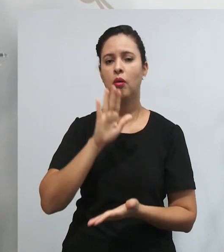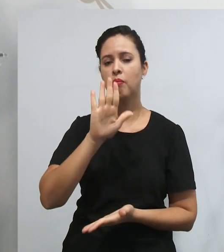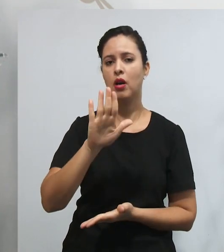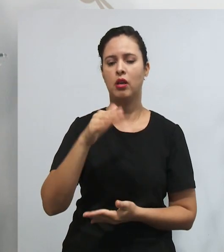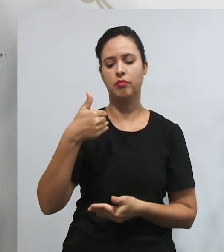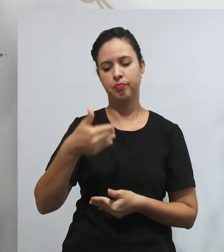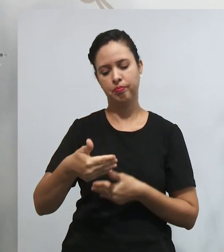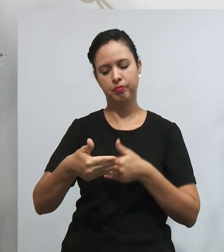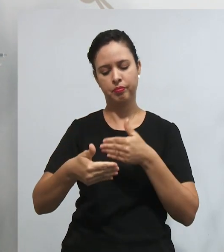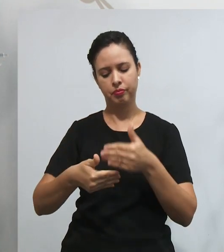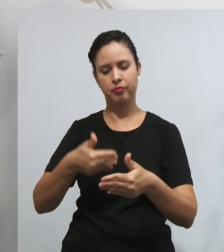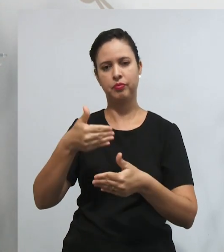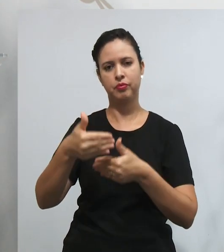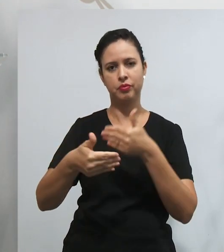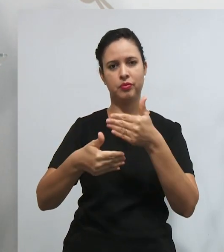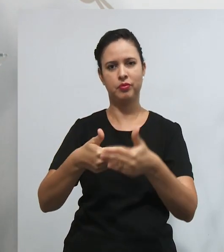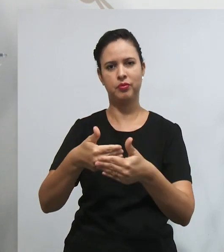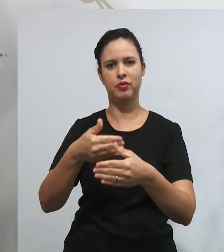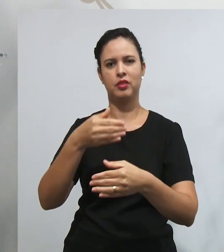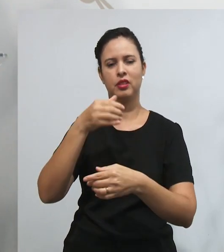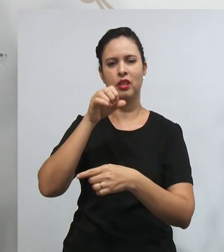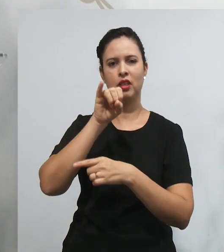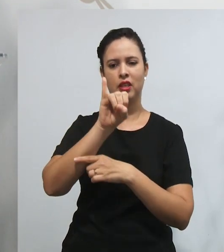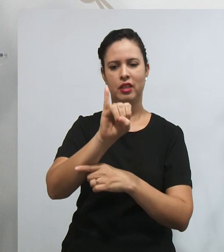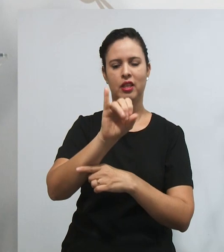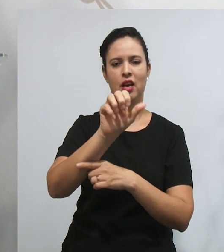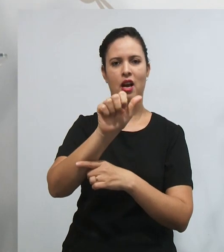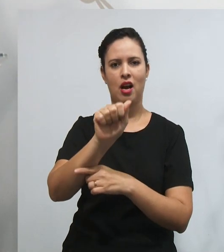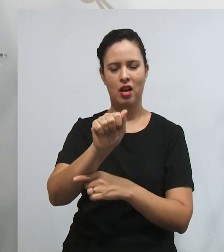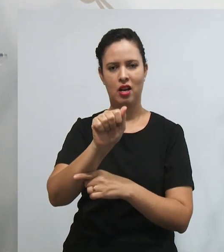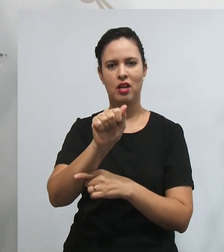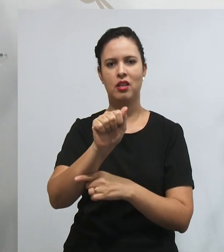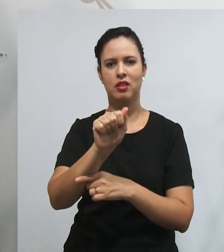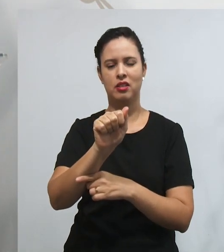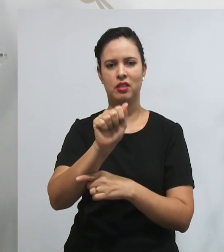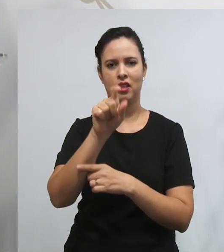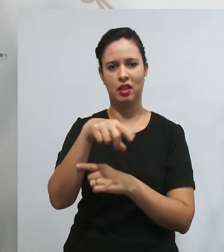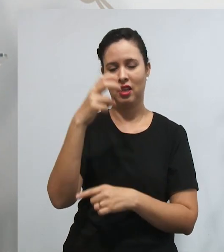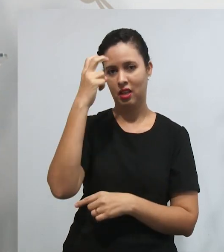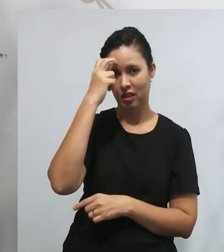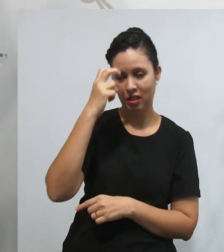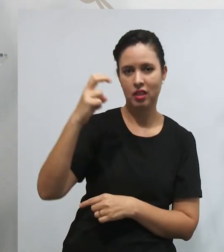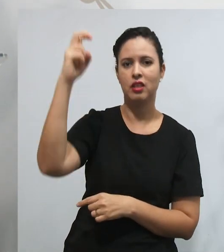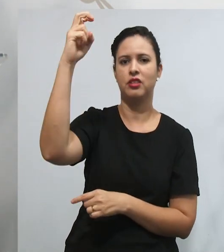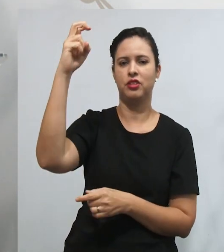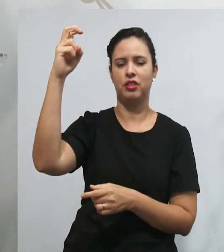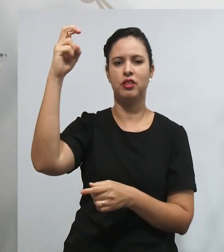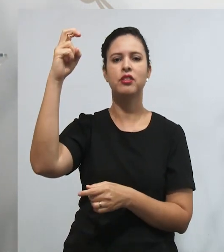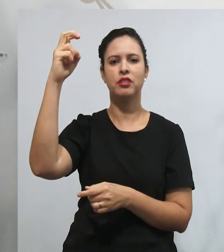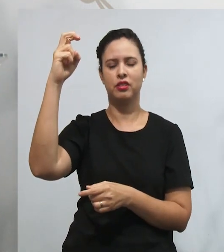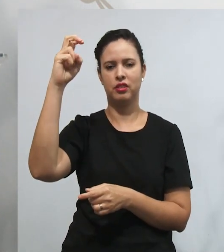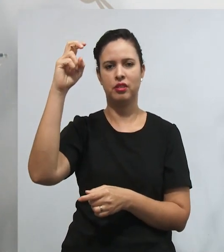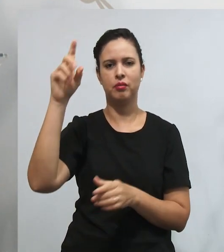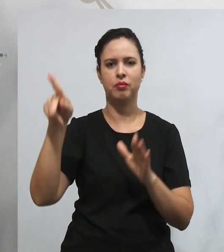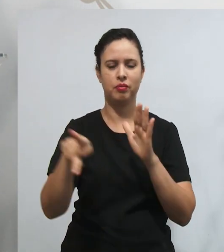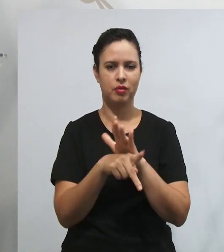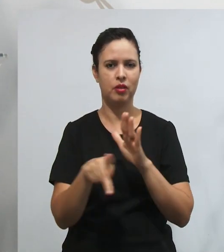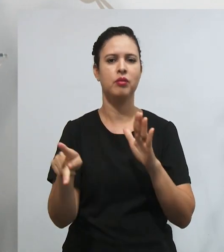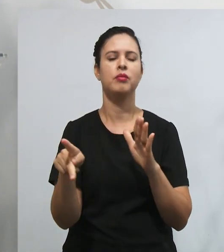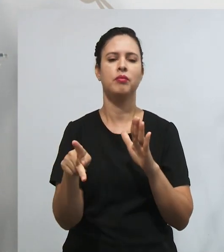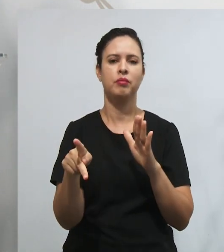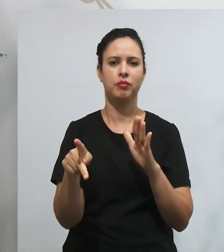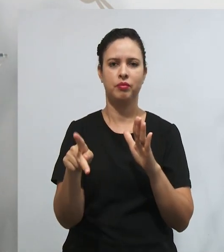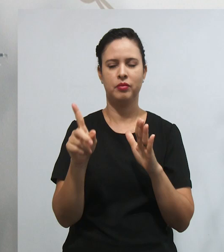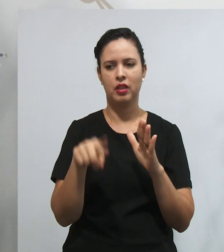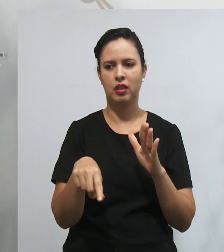recentemente a inteligência artificial ela analisa os próprios dados. Ela gera uma base de conhecimentos e utilizando redes